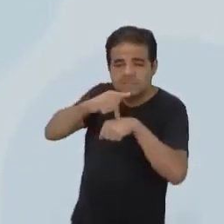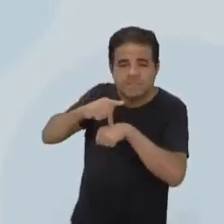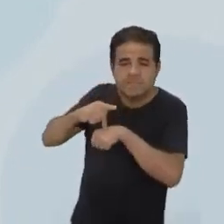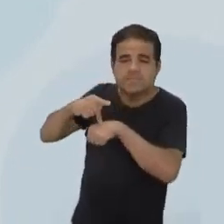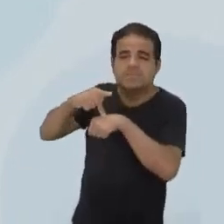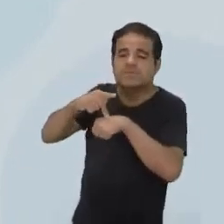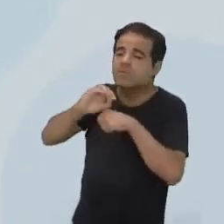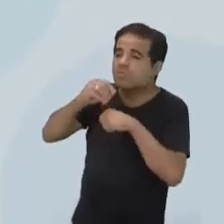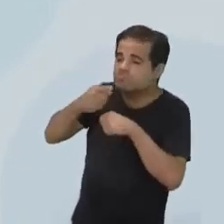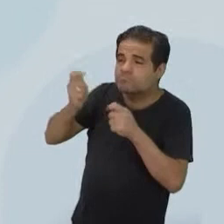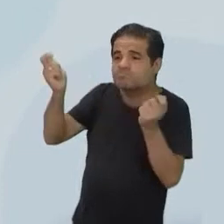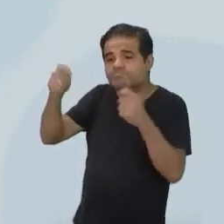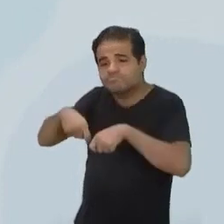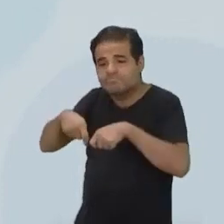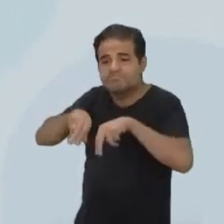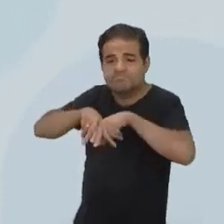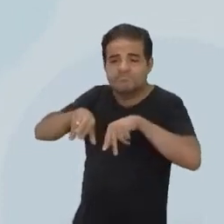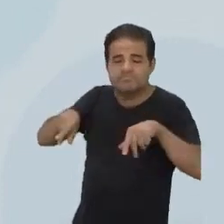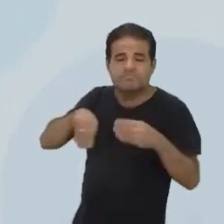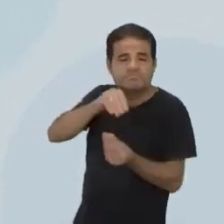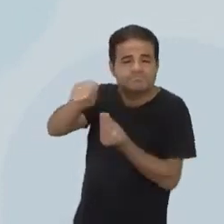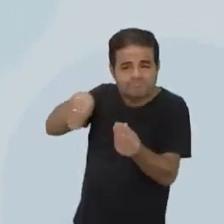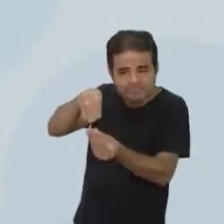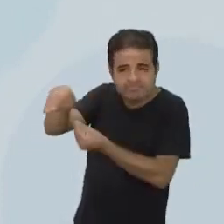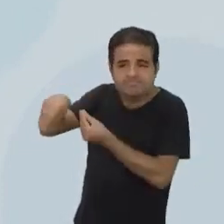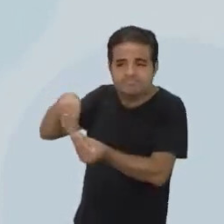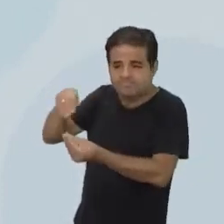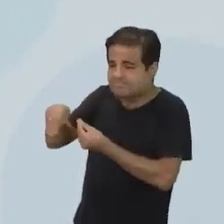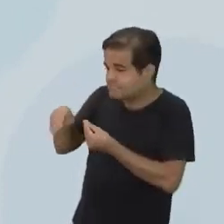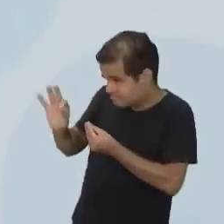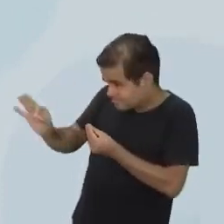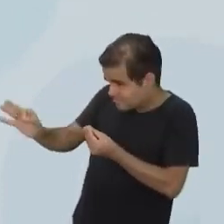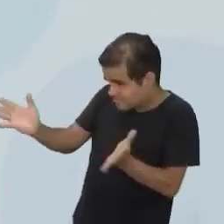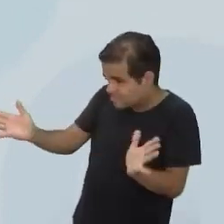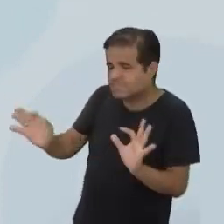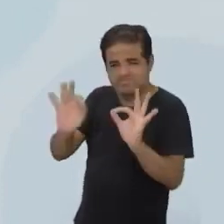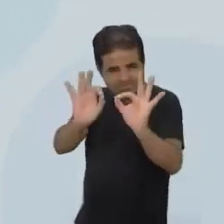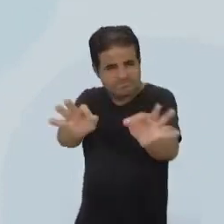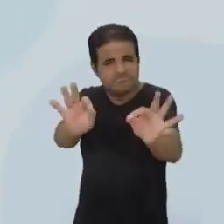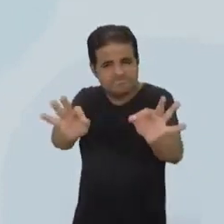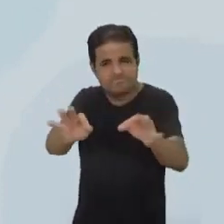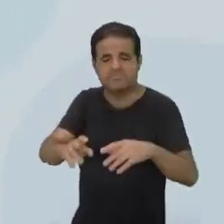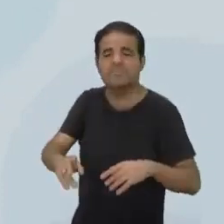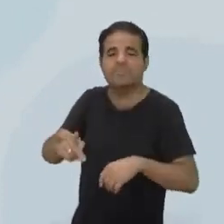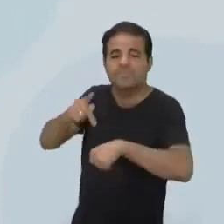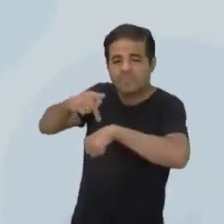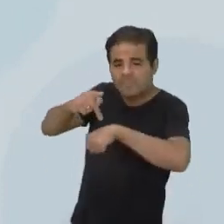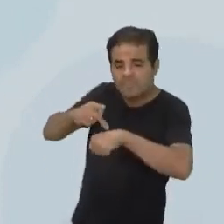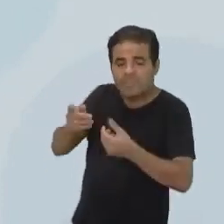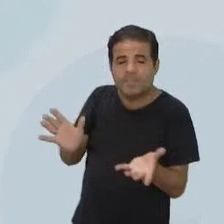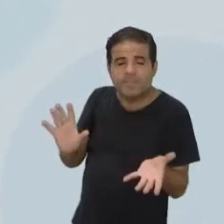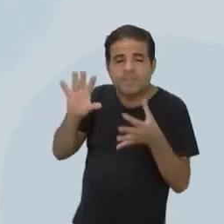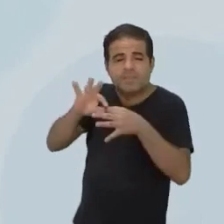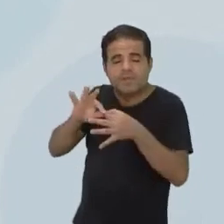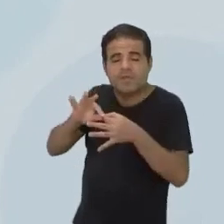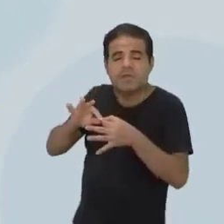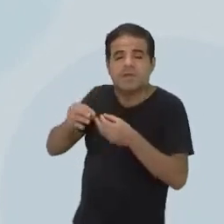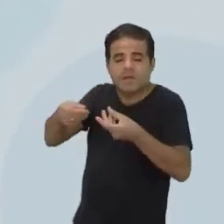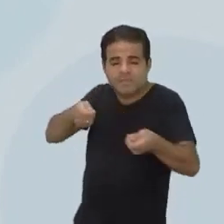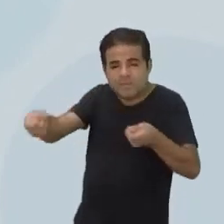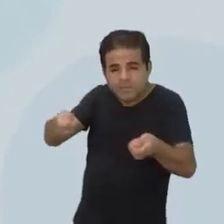rochas, possivelmente diferentes composições, né? Sim, com certeza. Então, as rochas são agregados de